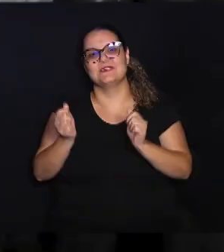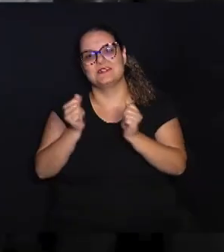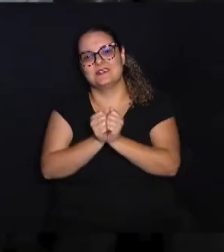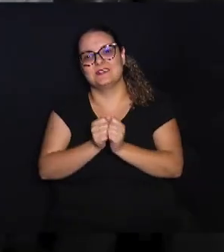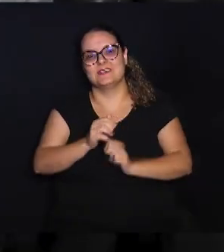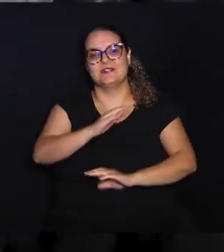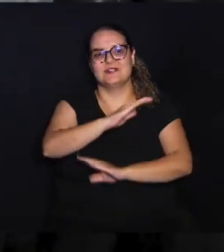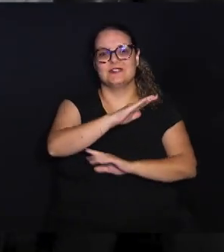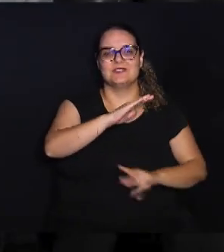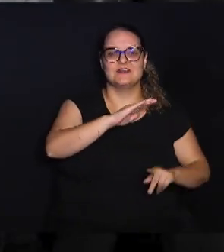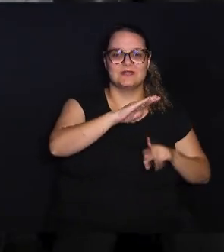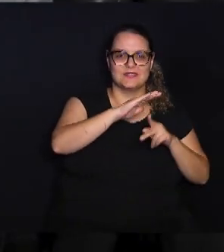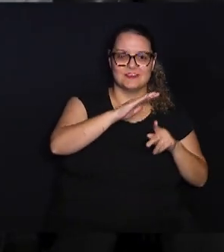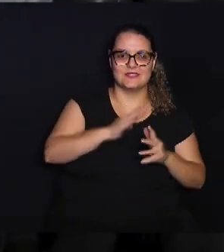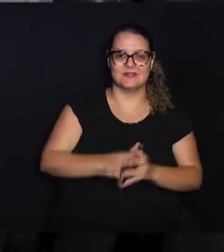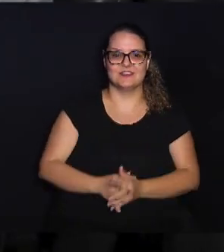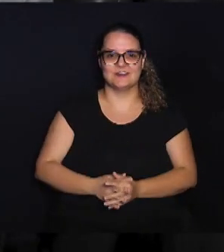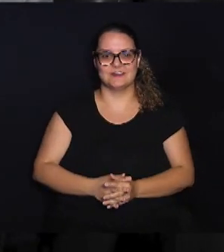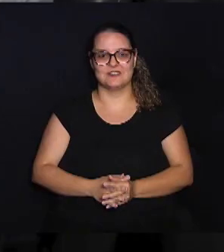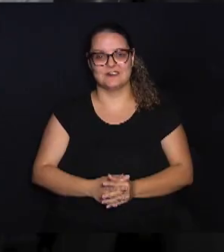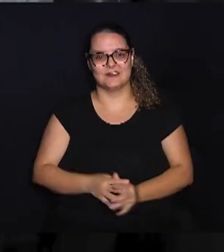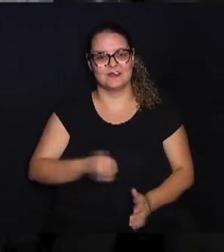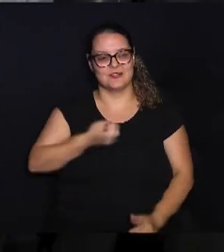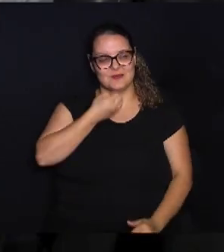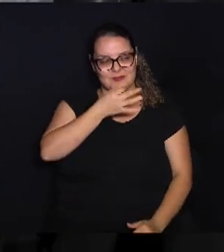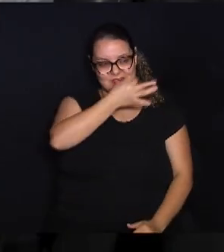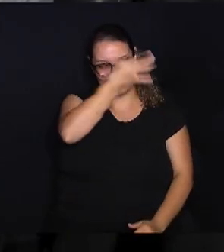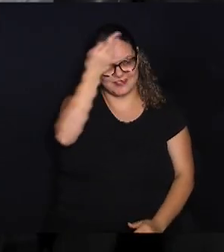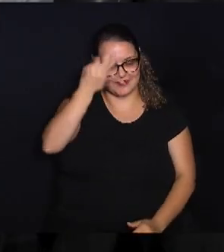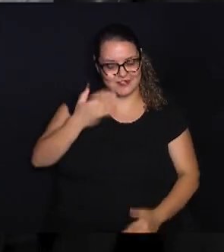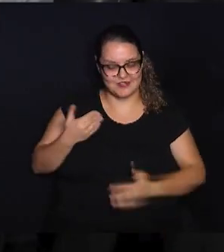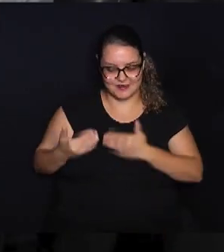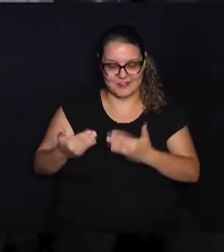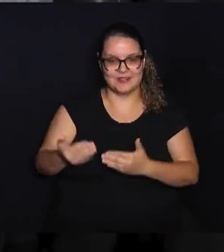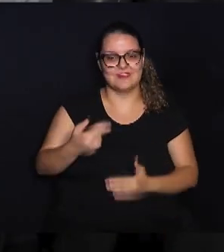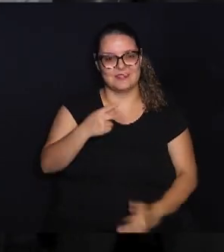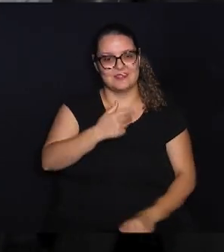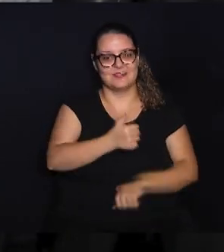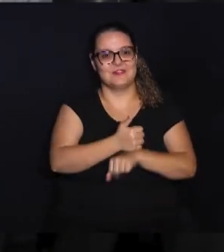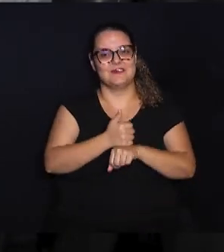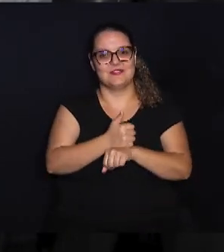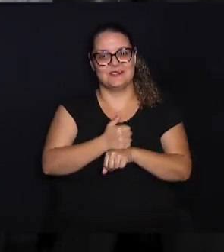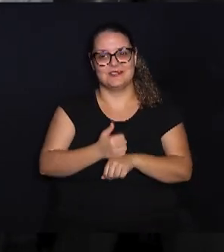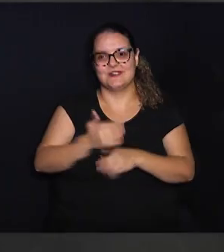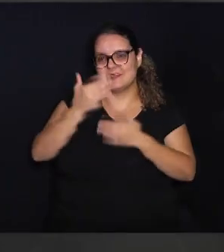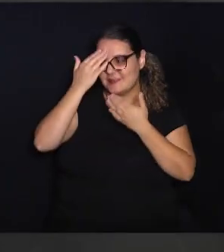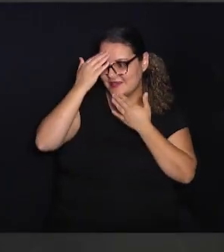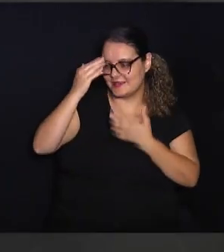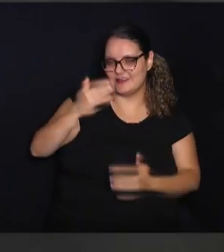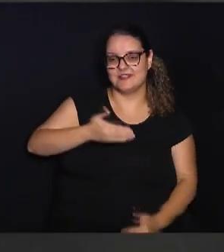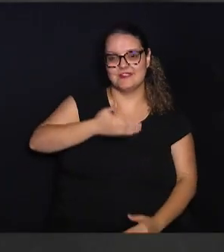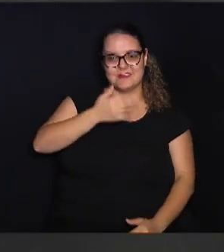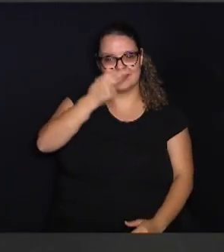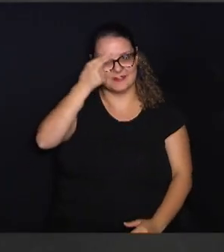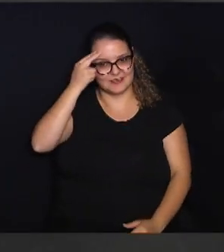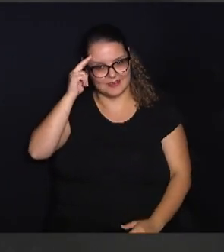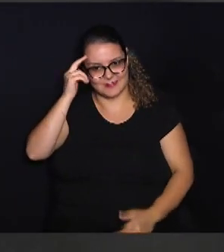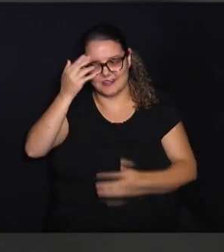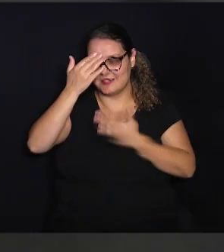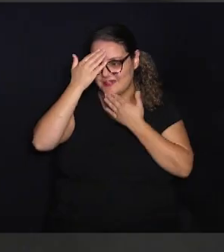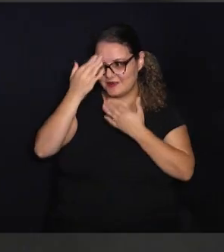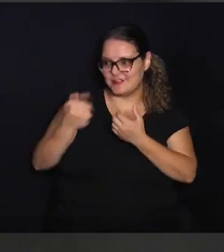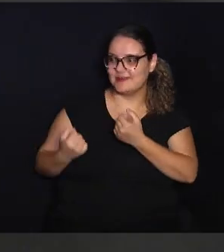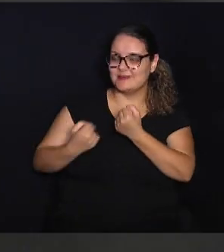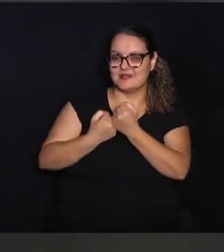do podcast e boa sorte daqui para frente na sua carreira. Obrigado, Gabriel. Obrigado por tudo aí, pelo apoio